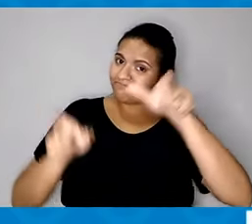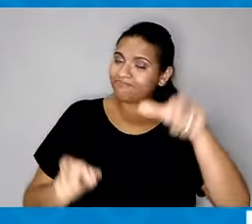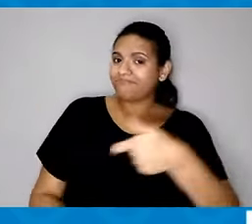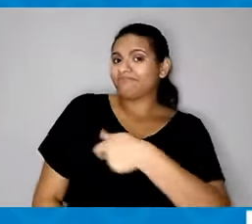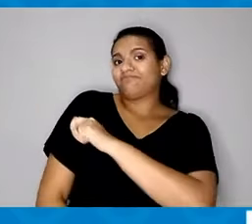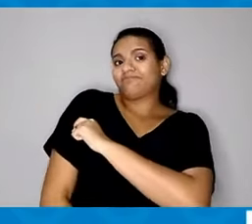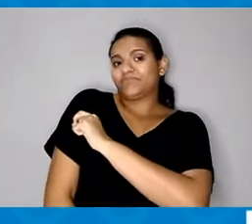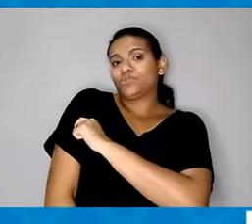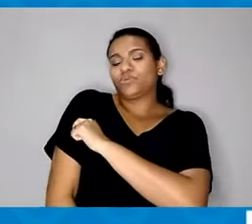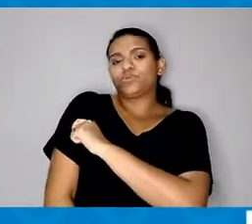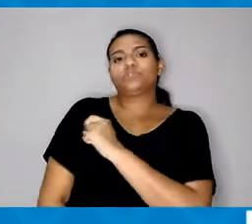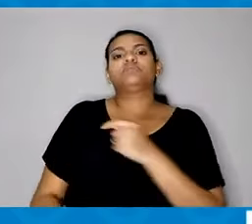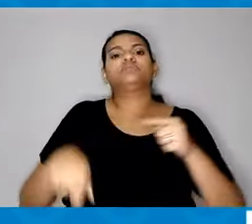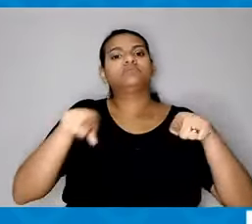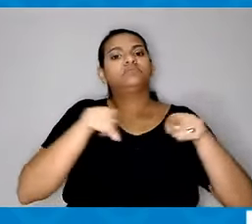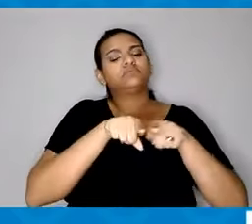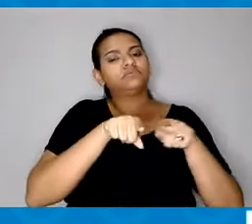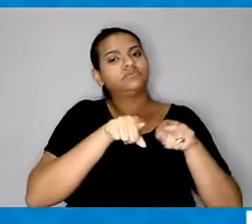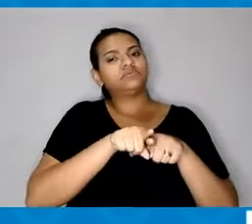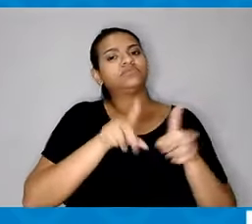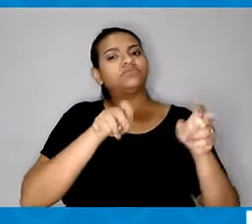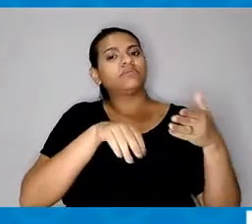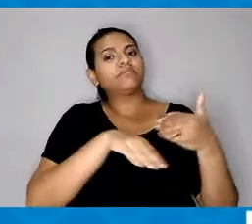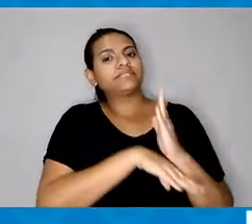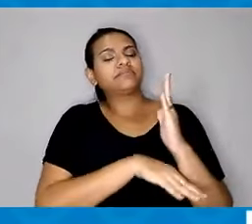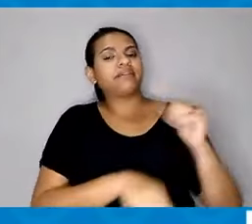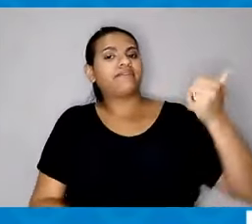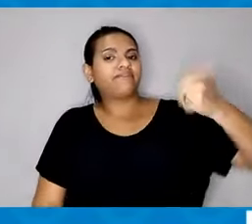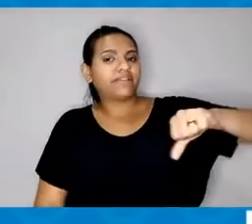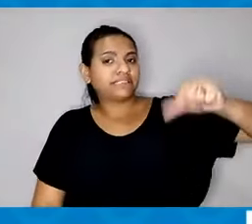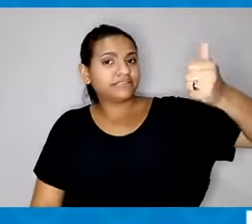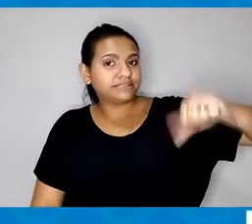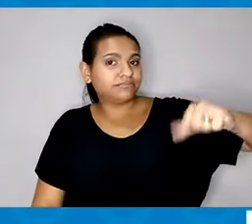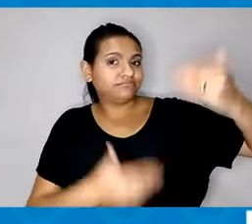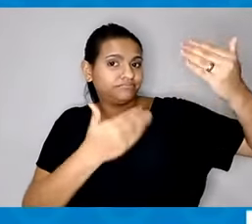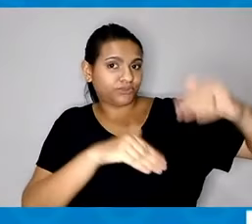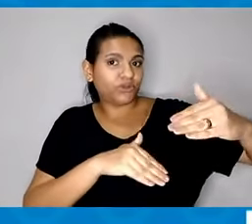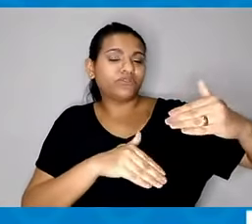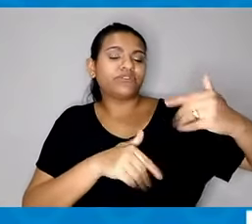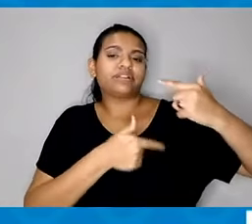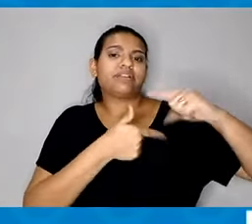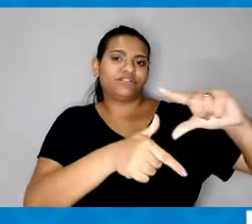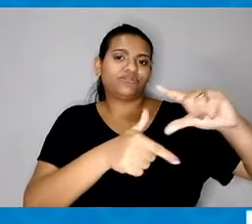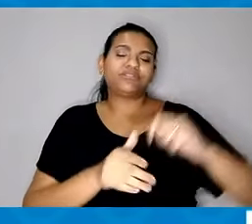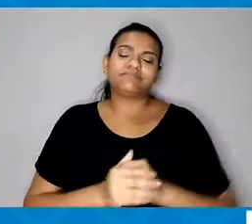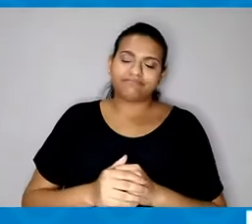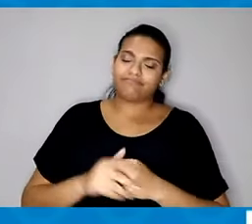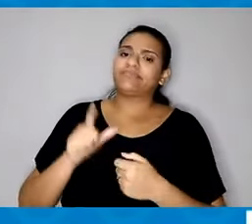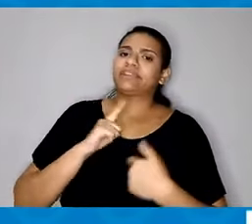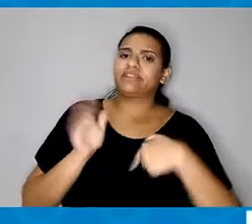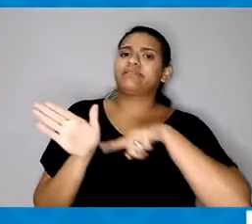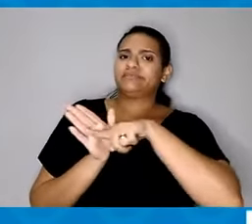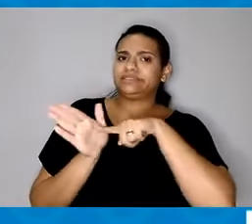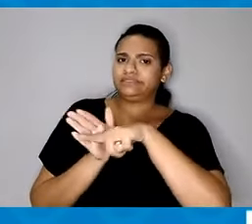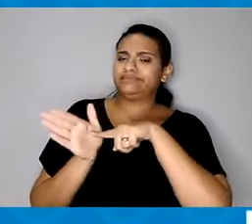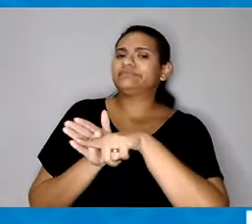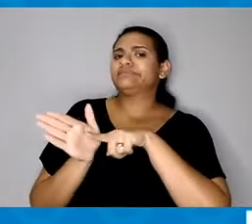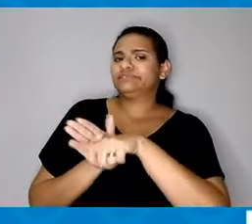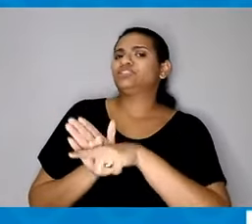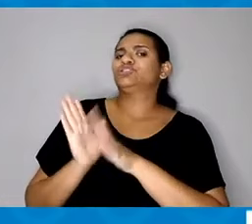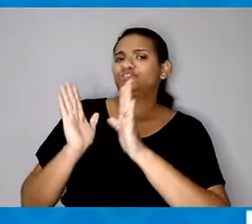testes tradicionais, avaliações tradicionais. Então, há pesquisas mostrando isso, pesquisas muito bem